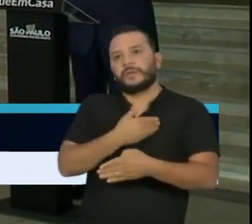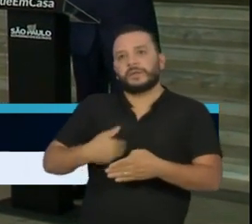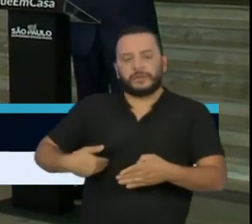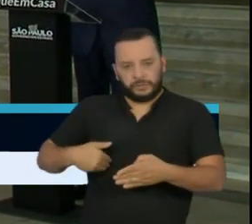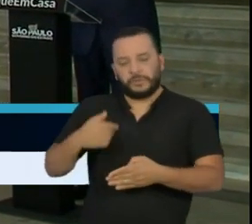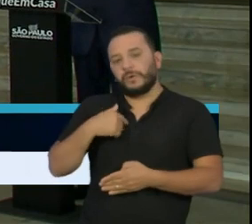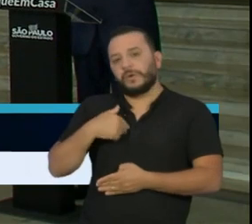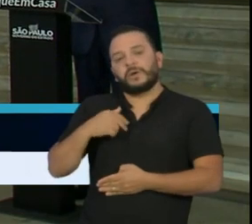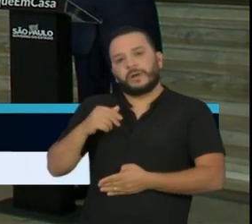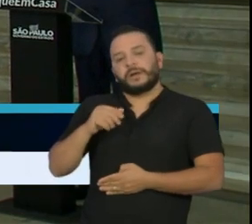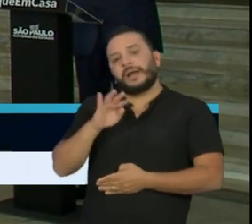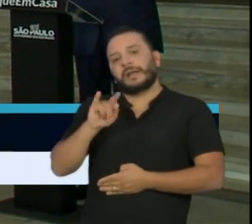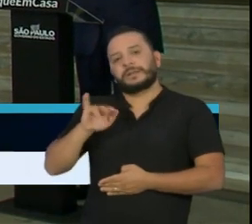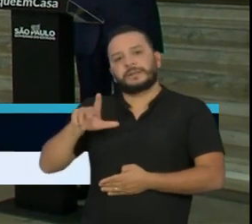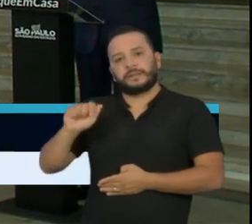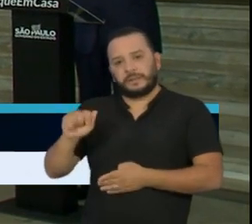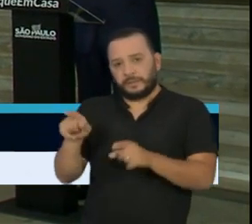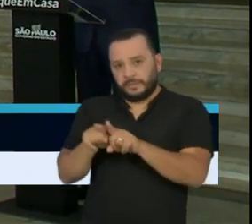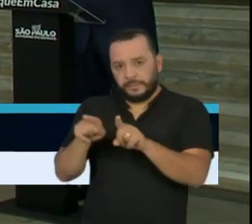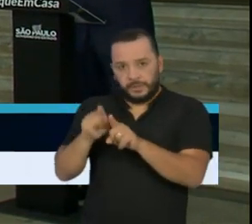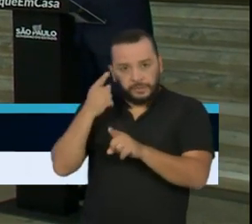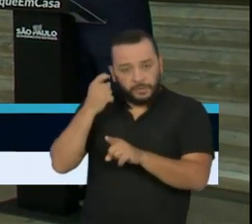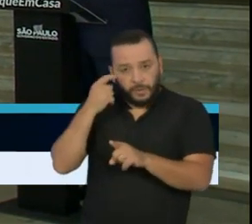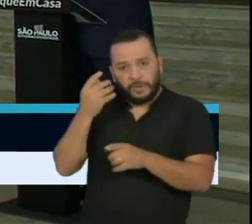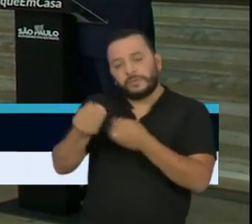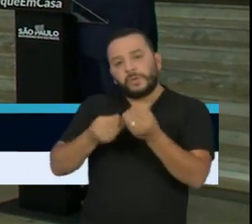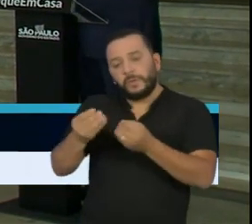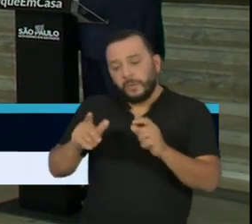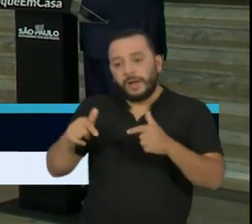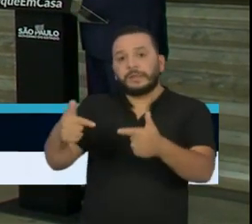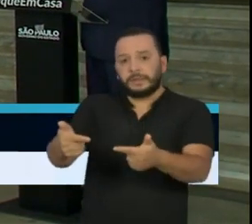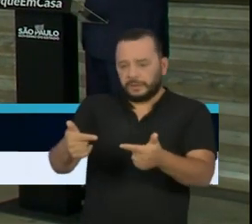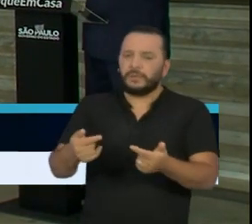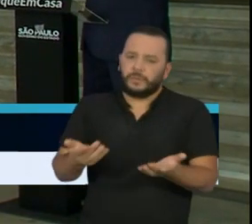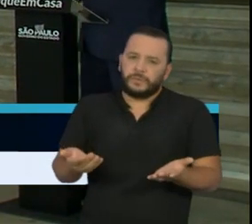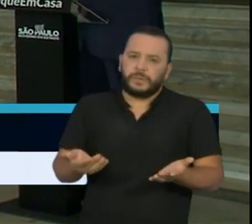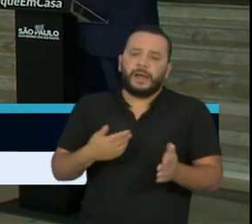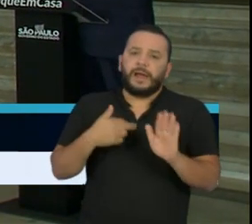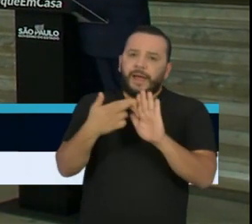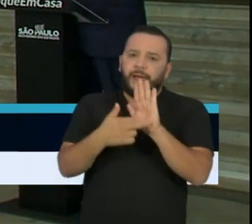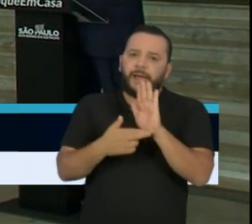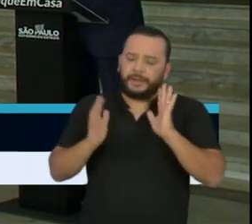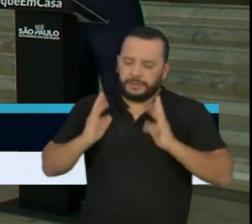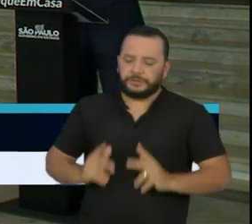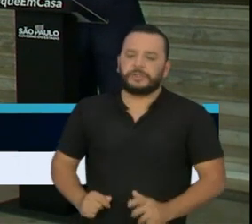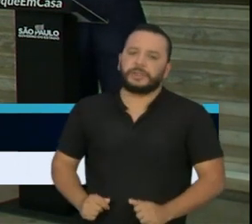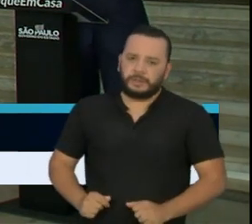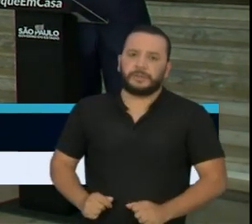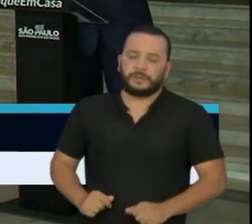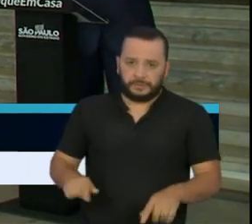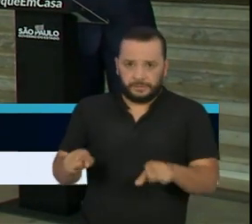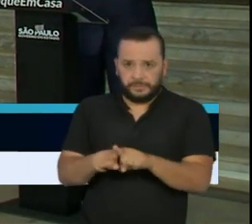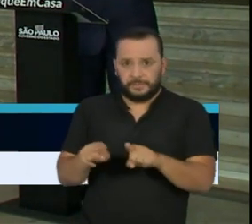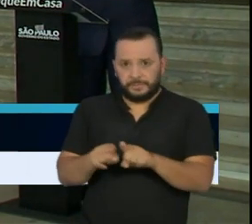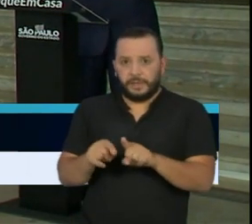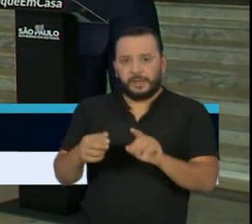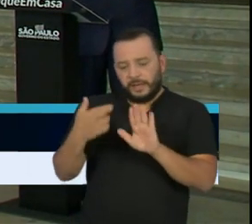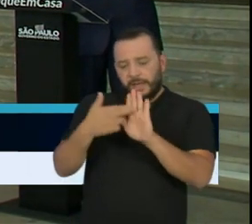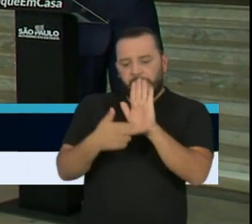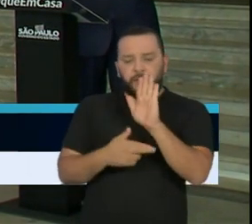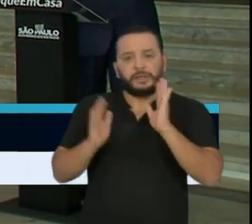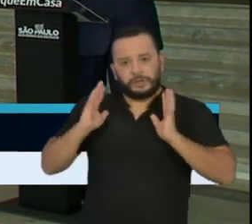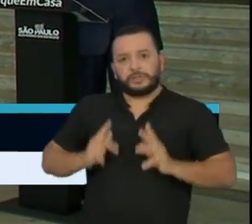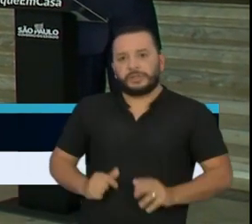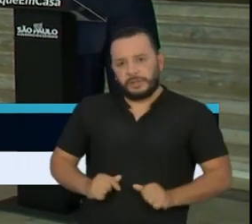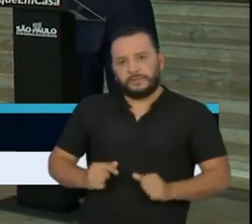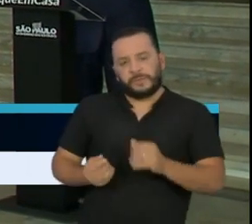estar determinando outros passos, poderá ser considerado. E, lógico, protocolos de higiene que estamos discutindo e vamos construir com o maior nível